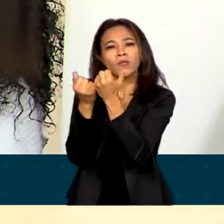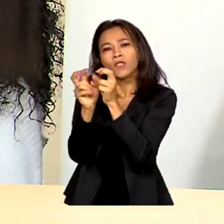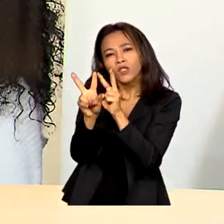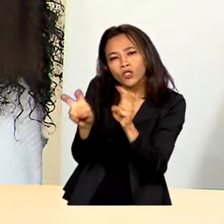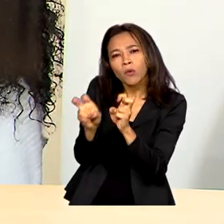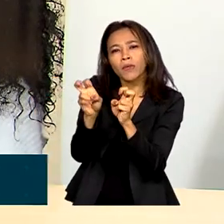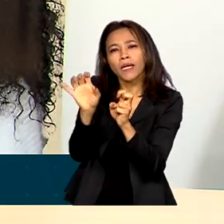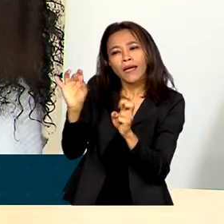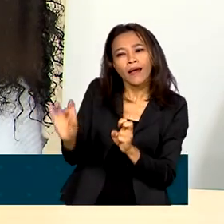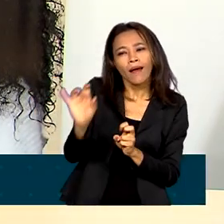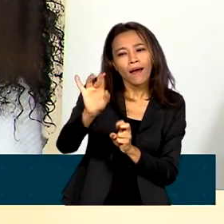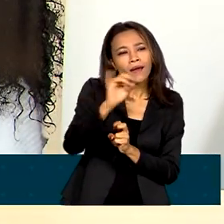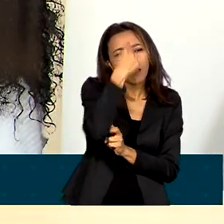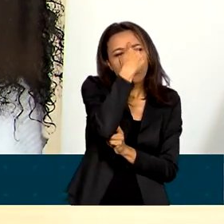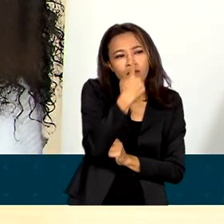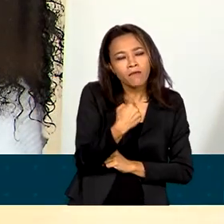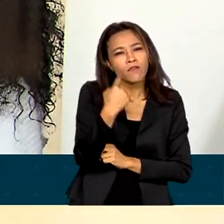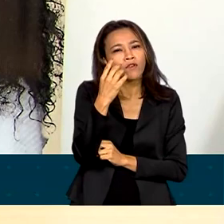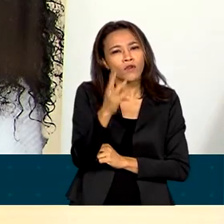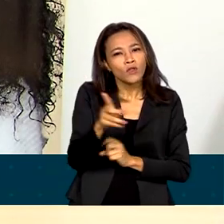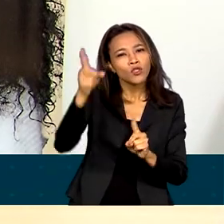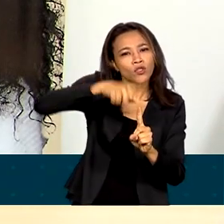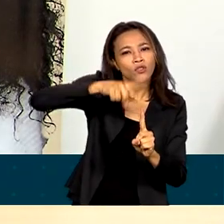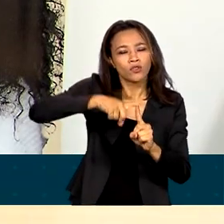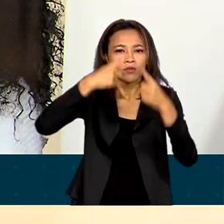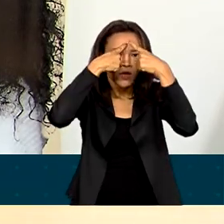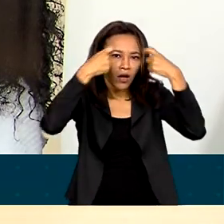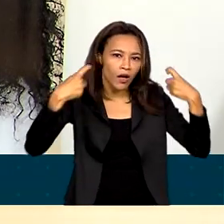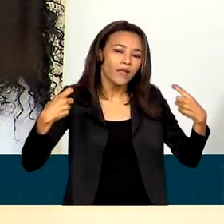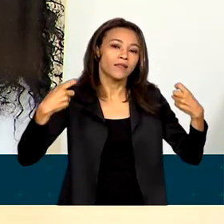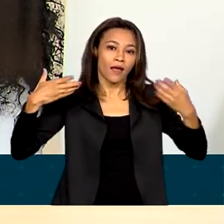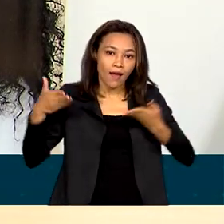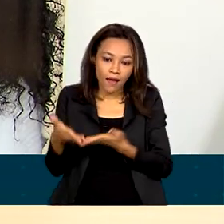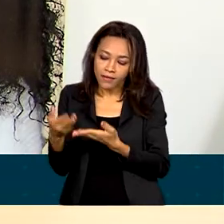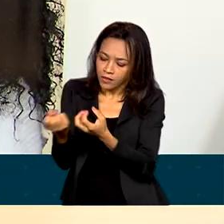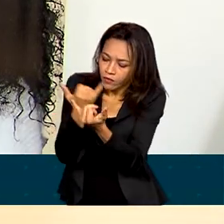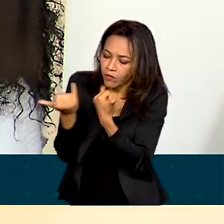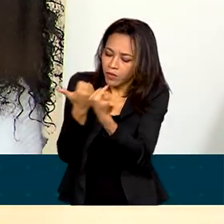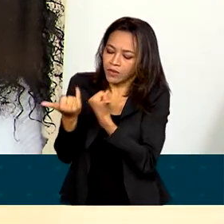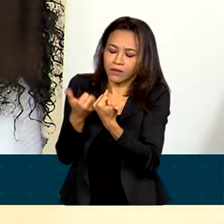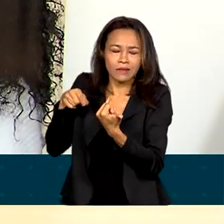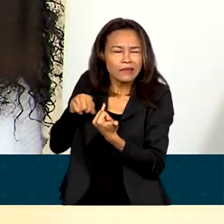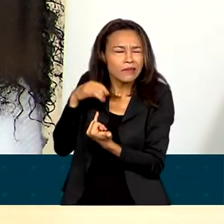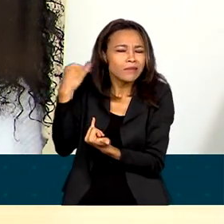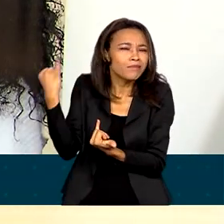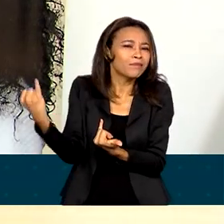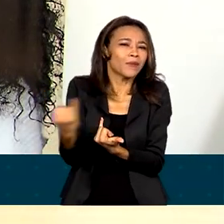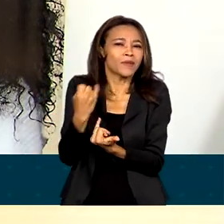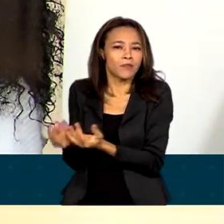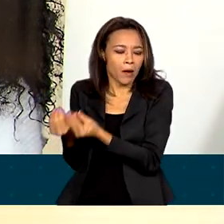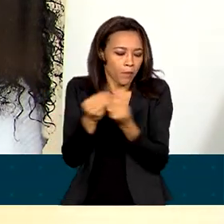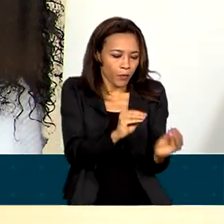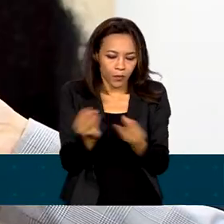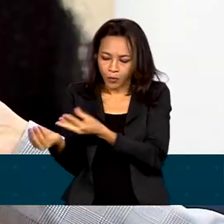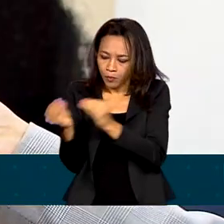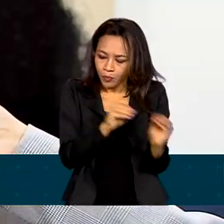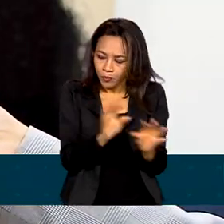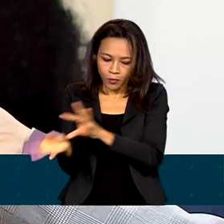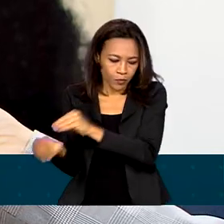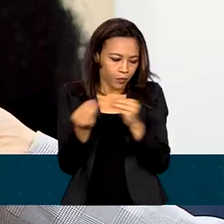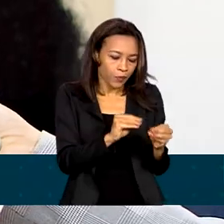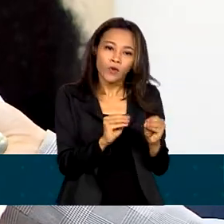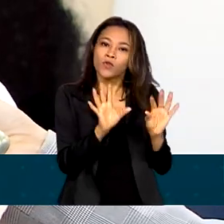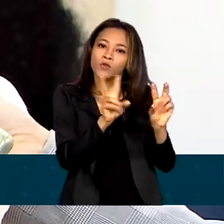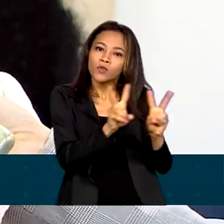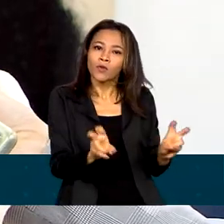cada tipo de violência. Essa produção de informações será fundamental na elaboração de políticas públicas. É garantir que